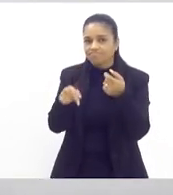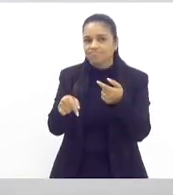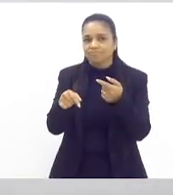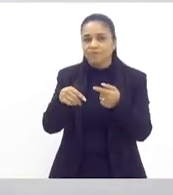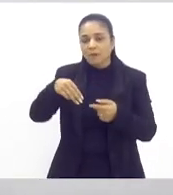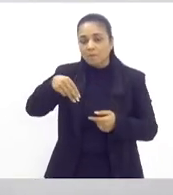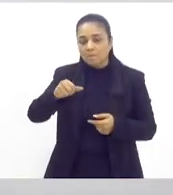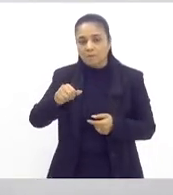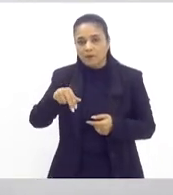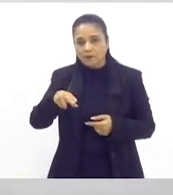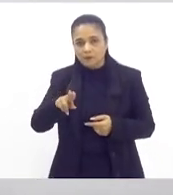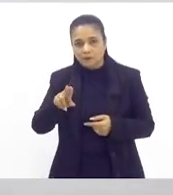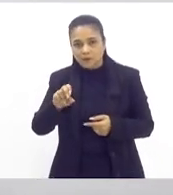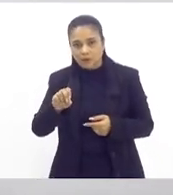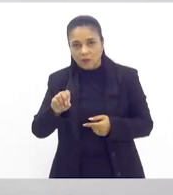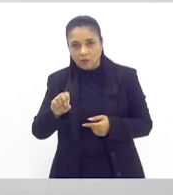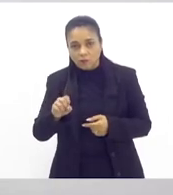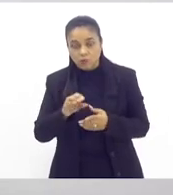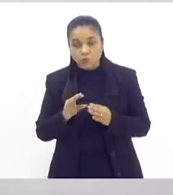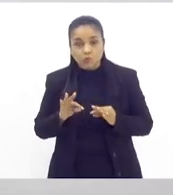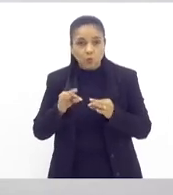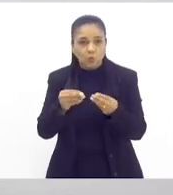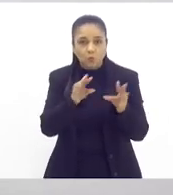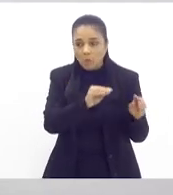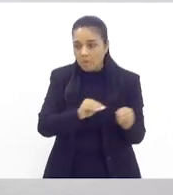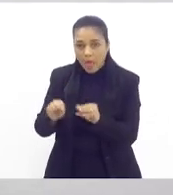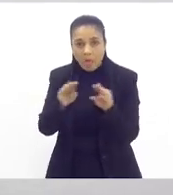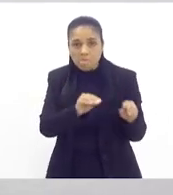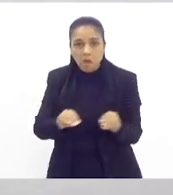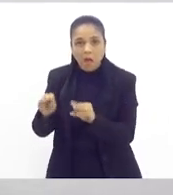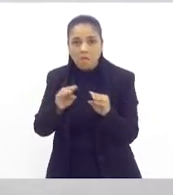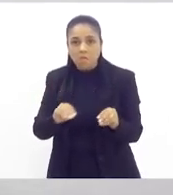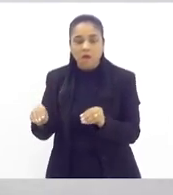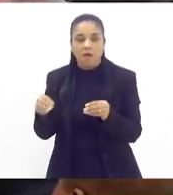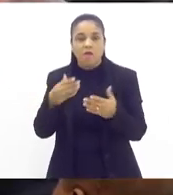tornará pequeno para todo mundo que vai querer ir para lá. Obrigado.